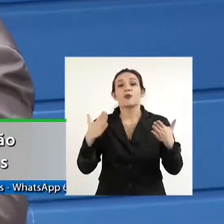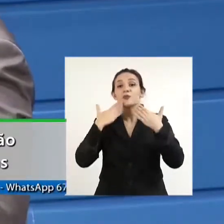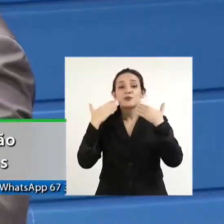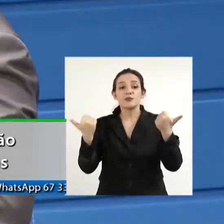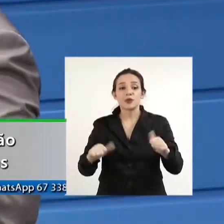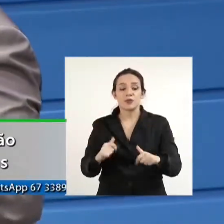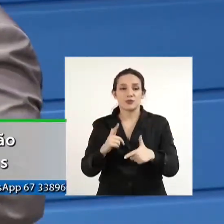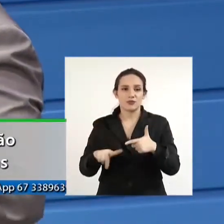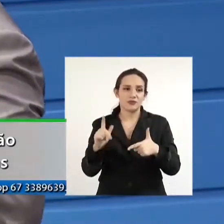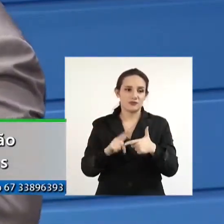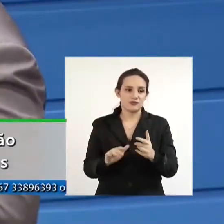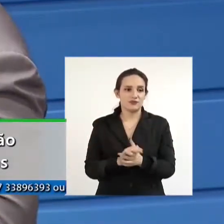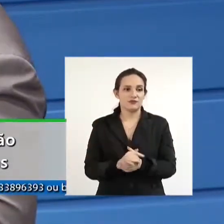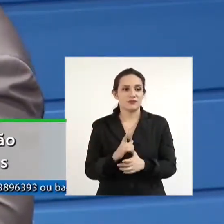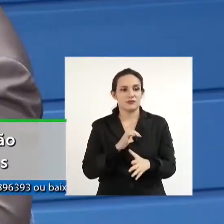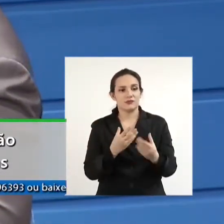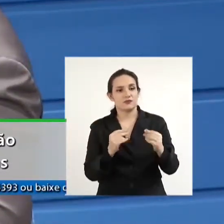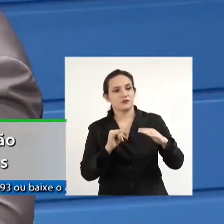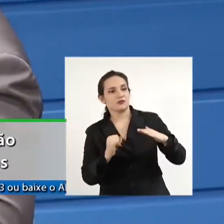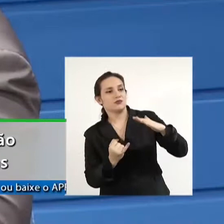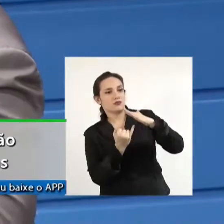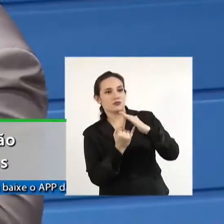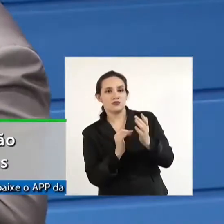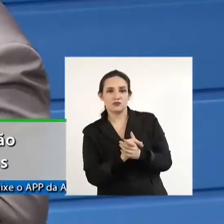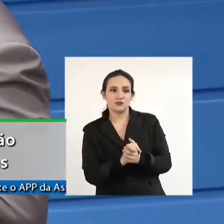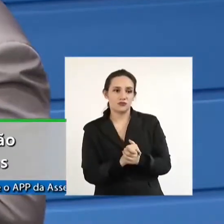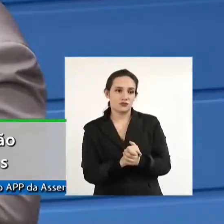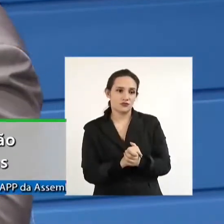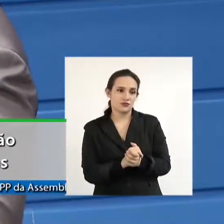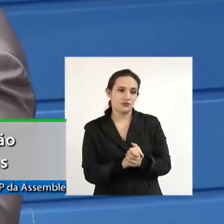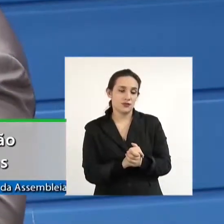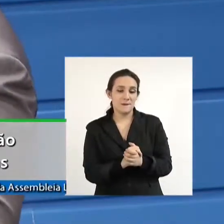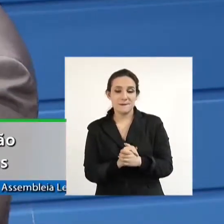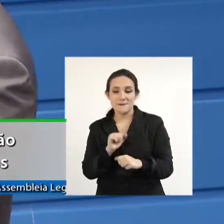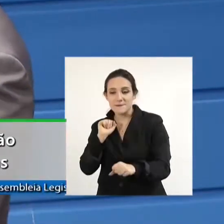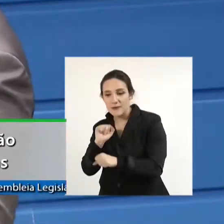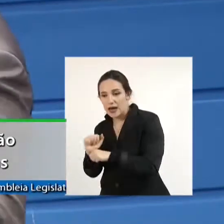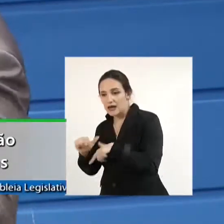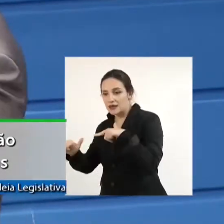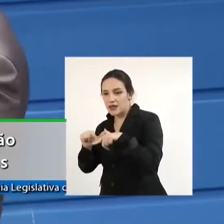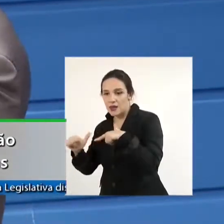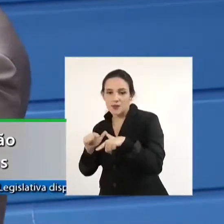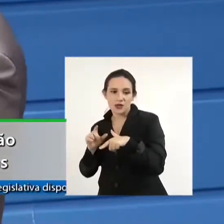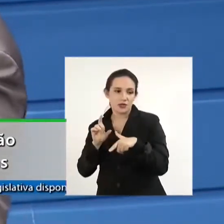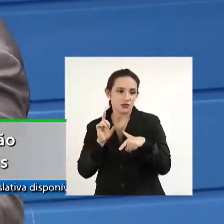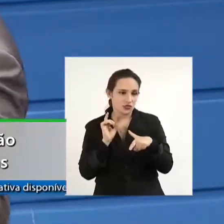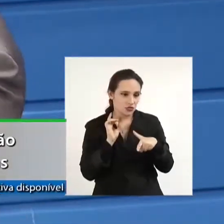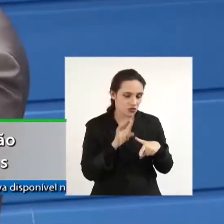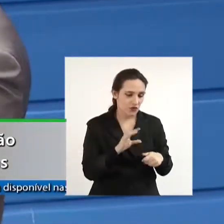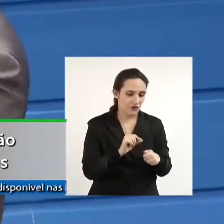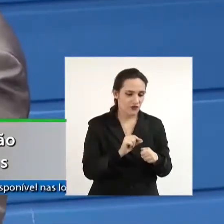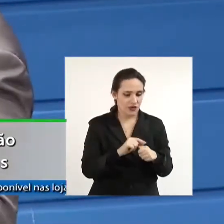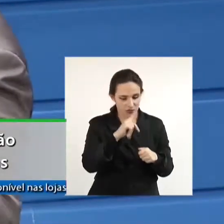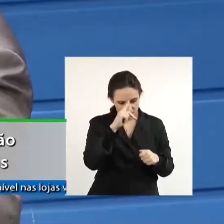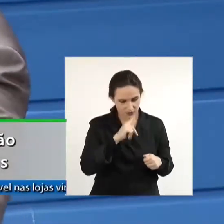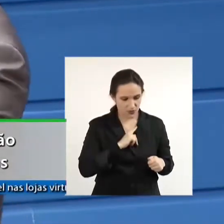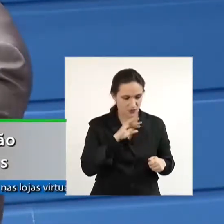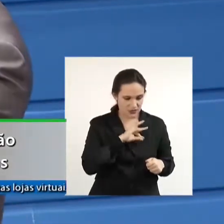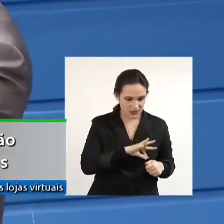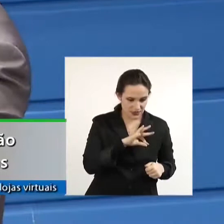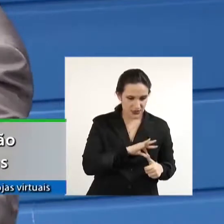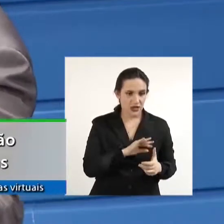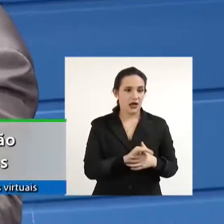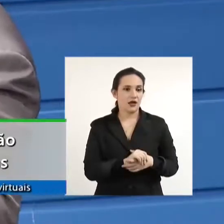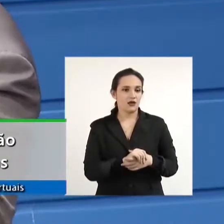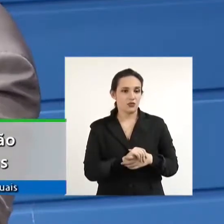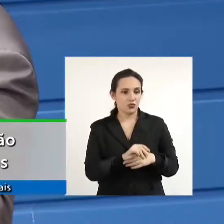que muitas entidades as pessoas passam a viver dela, passam a viver dela, dali tirar seu salário, dali tirar sustento também dela. Às